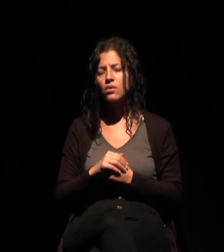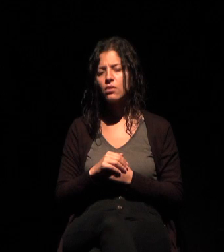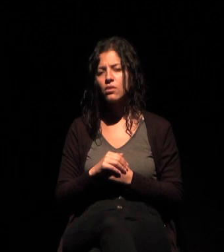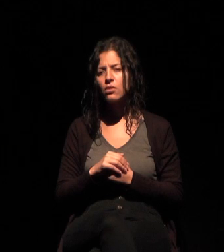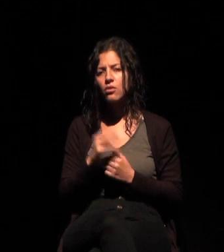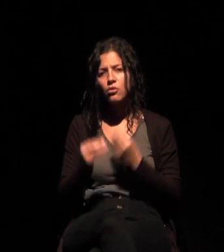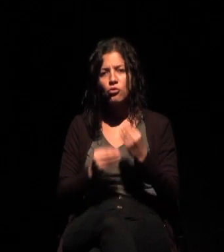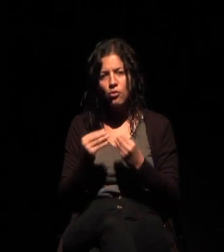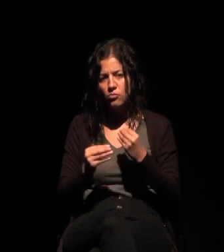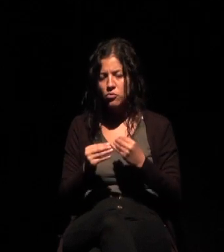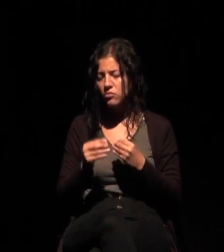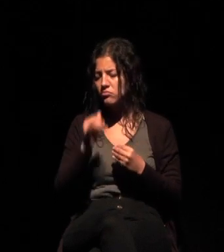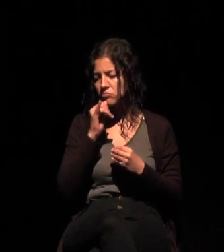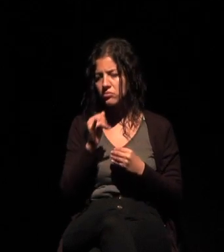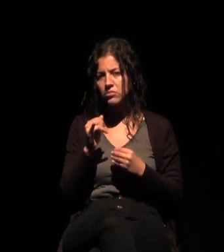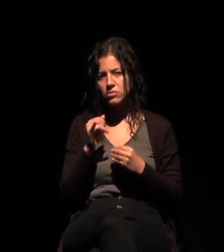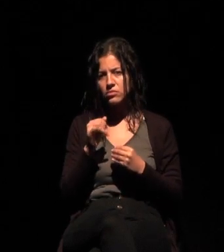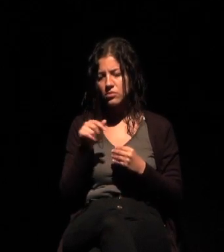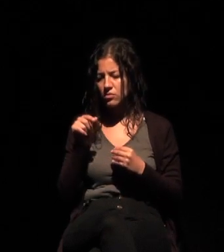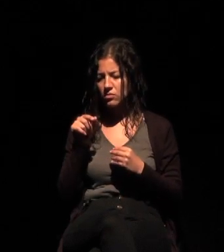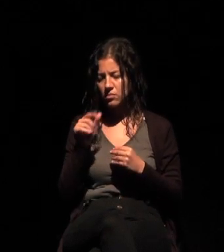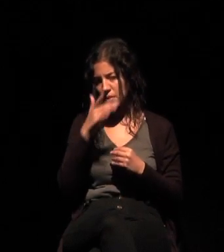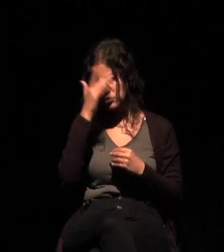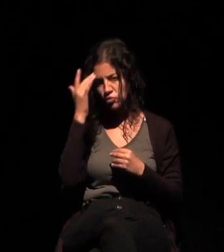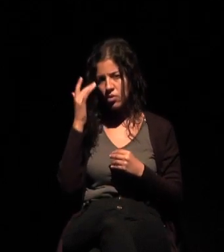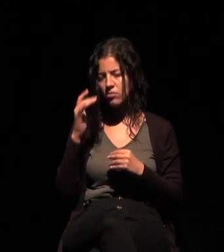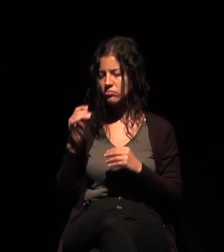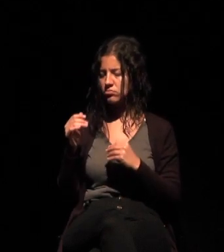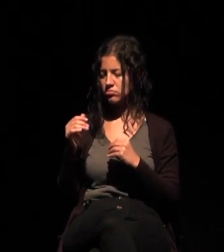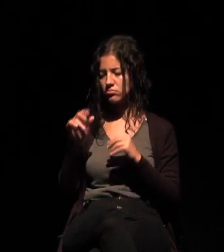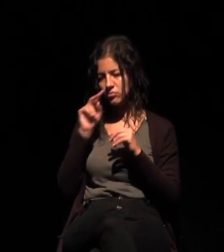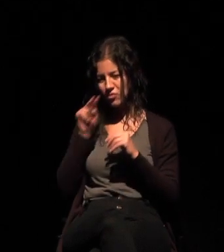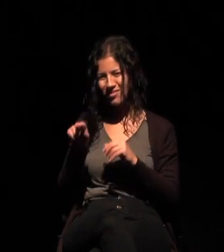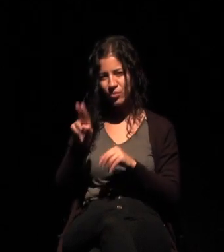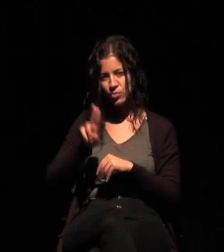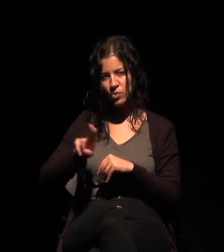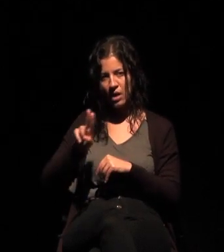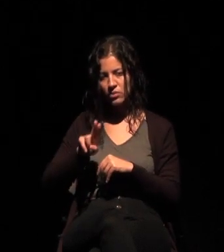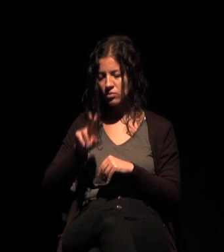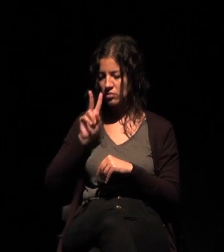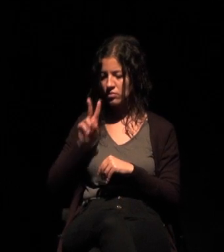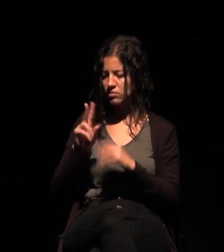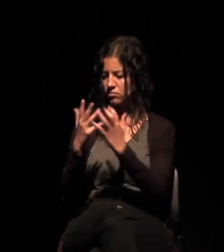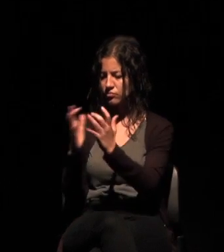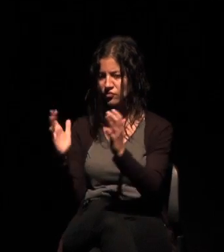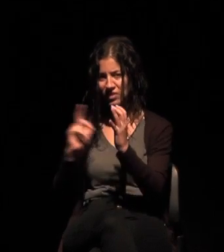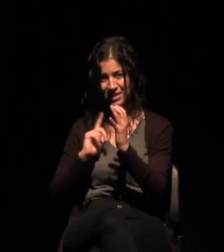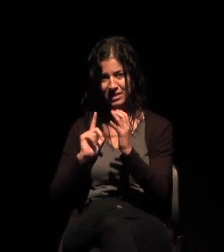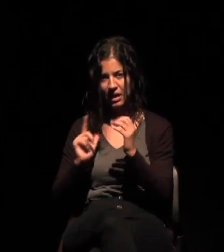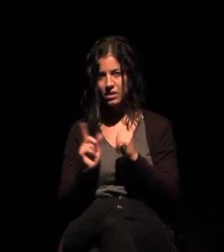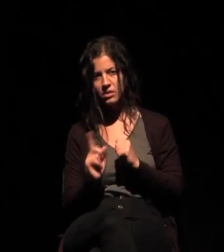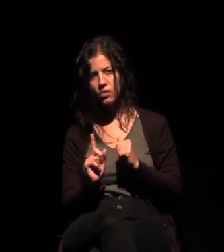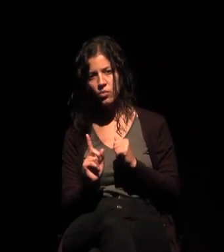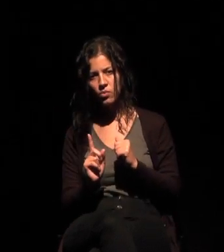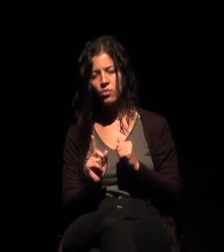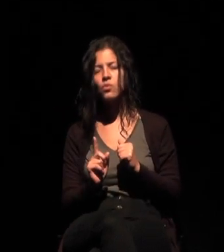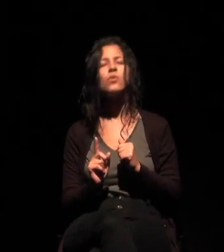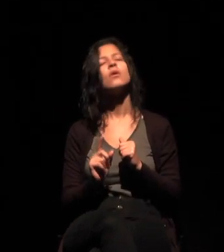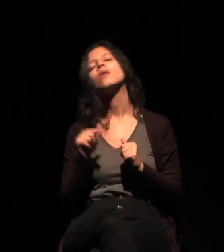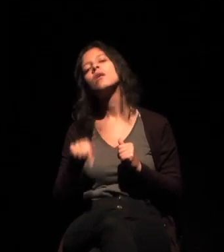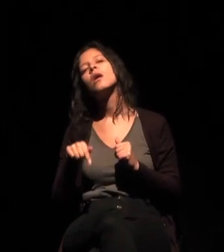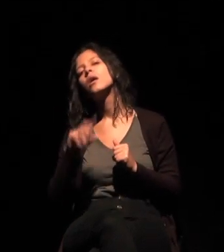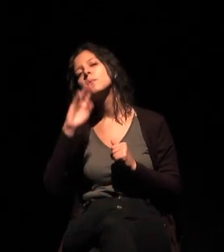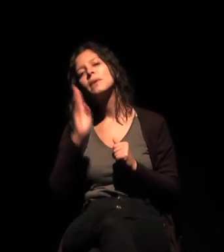para o usuário hoje em dia por exemplo na europa existe a lei de dados que o brasil está